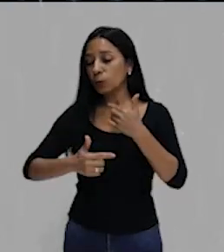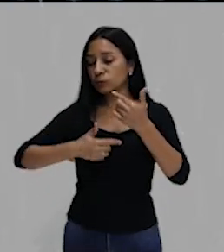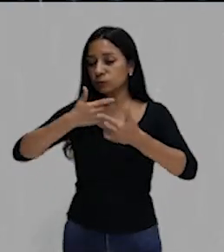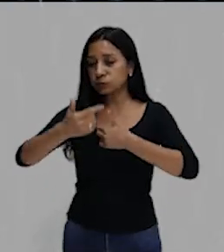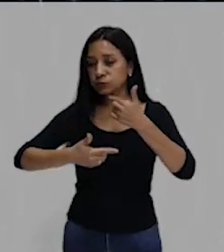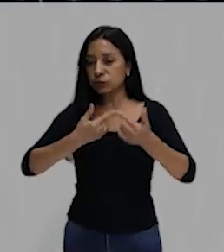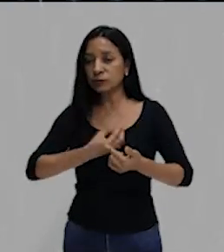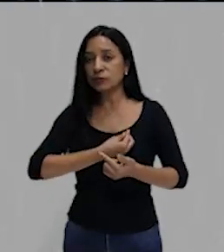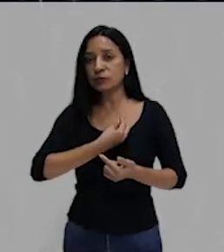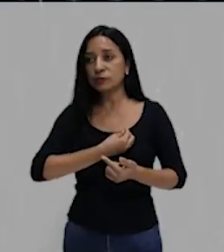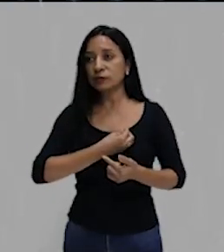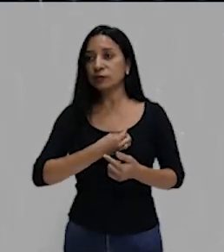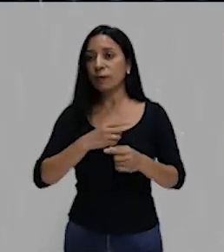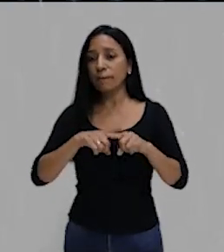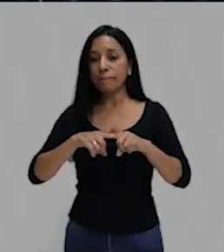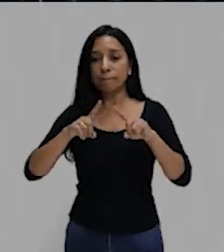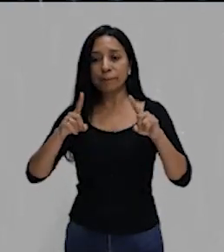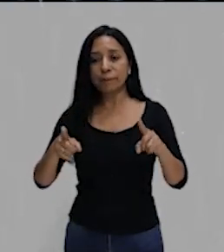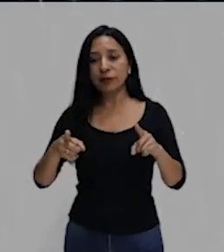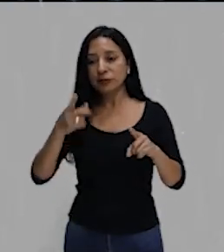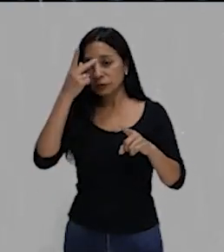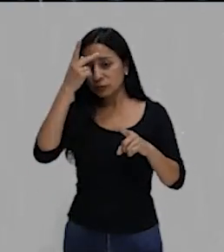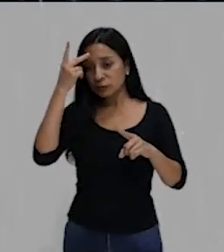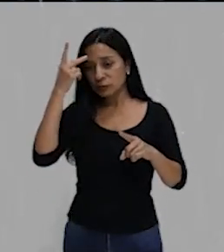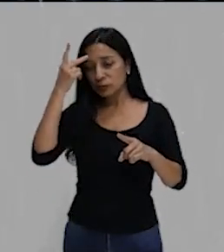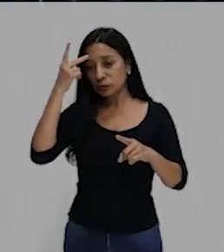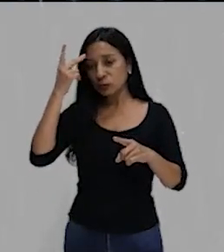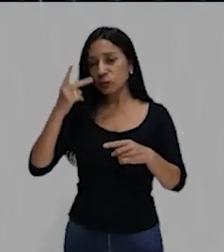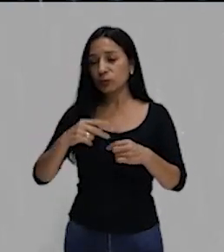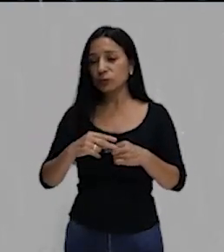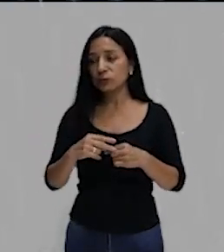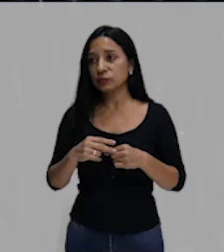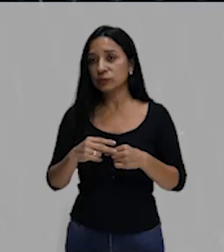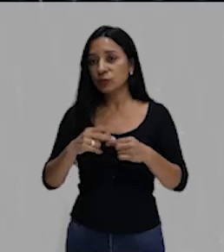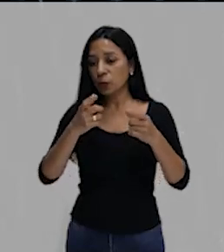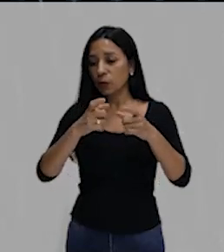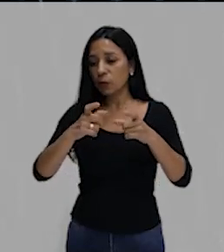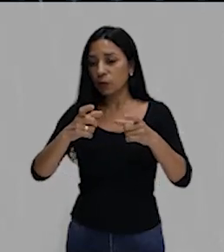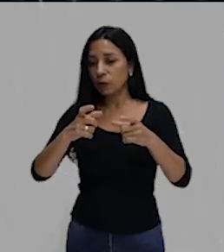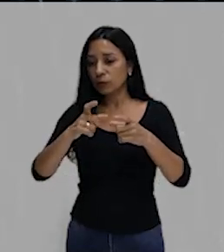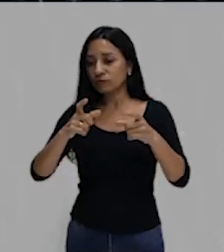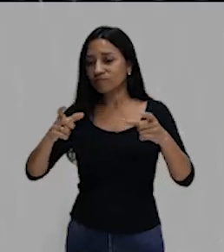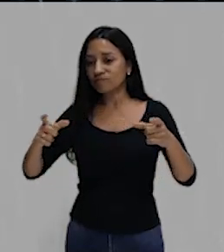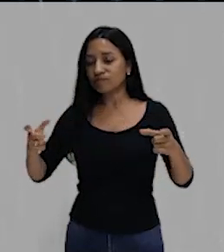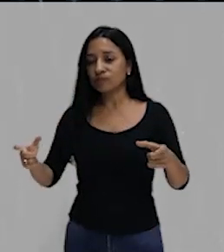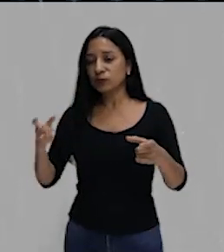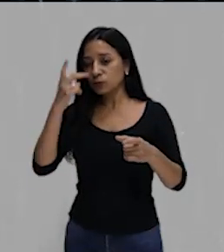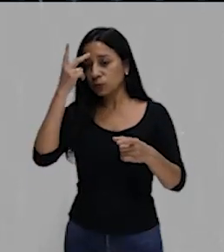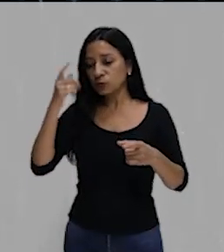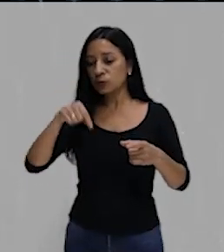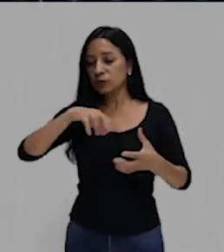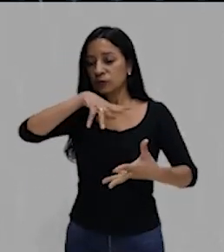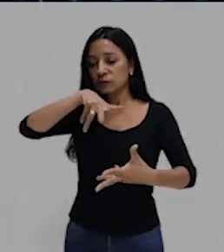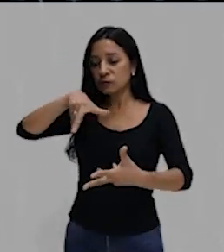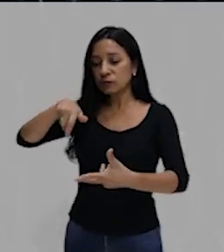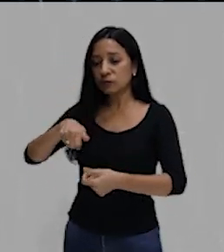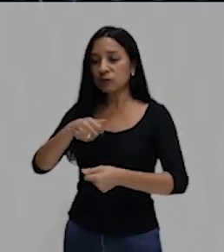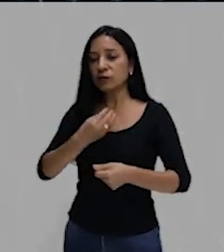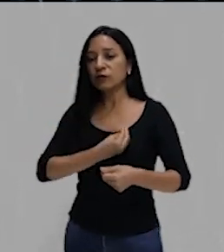sobrevivência. Agora, a espécie humana, com essa grande quantidade de indivíduos no planeta, ela